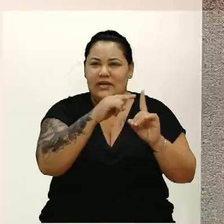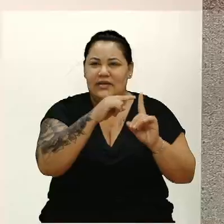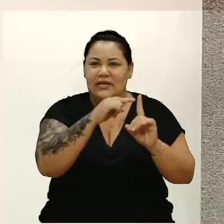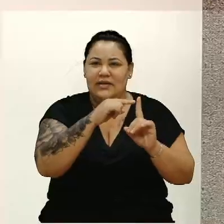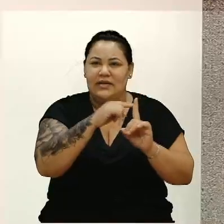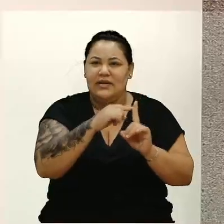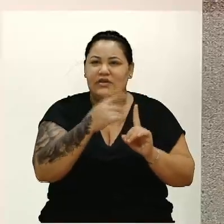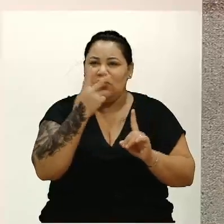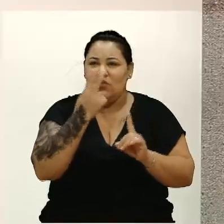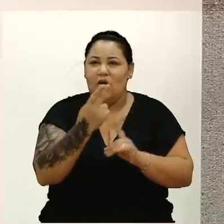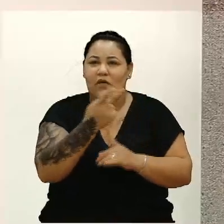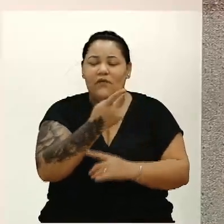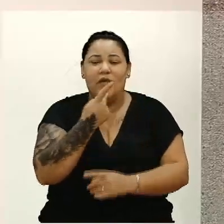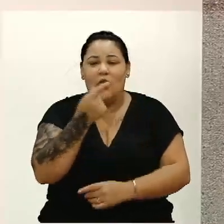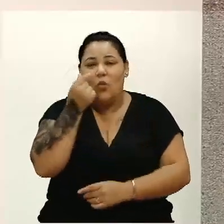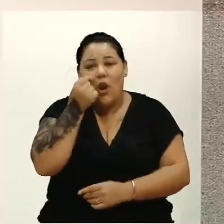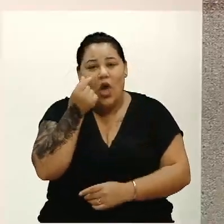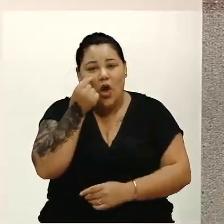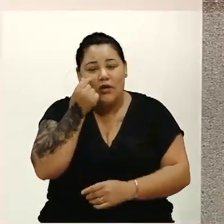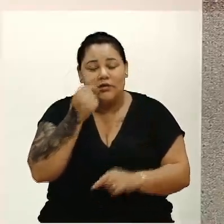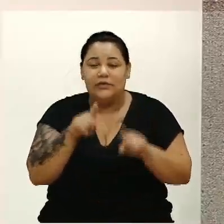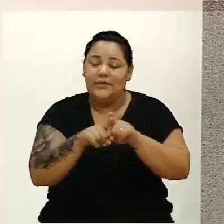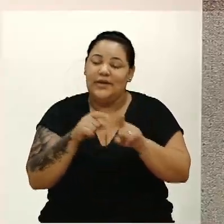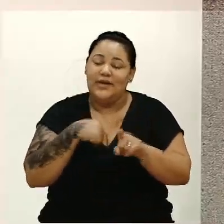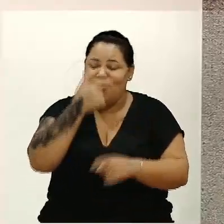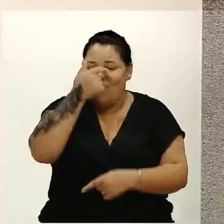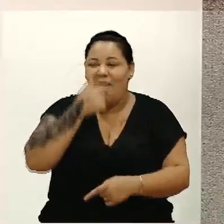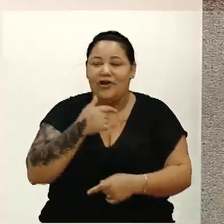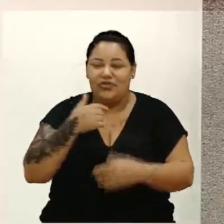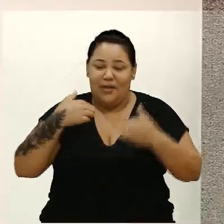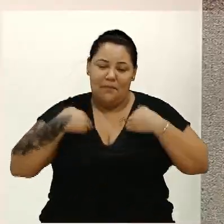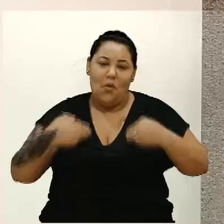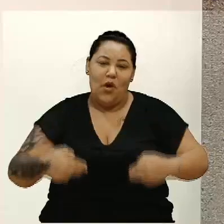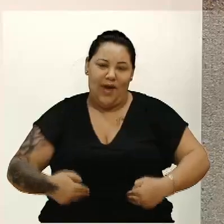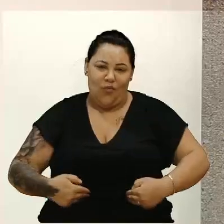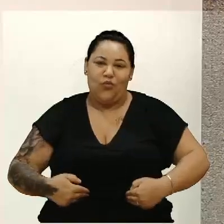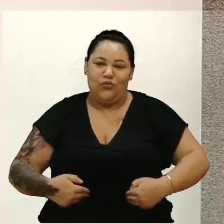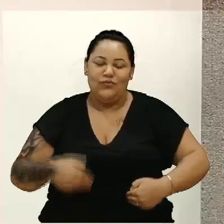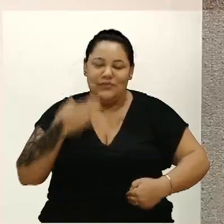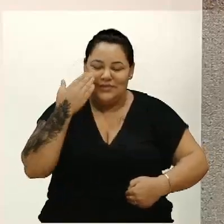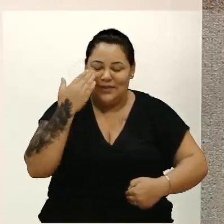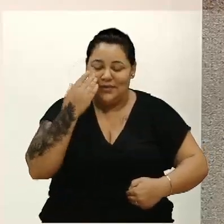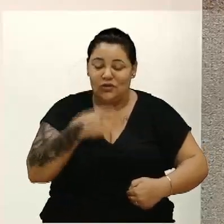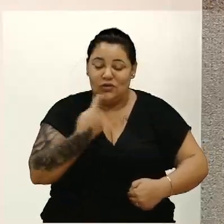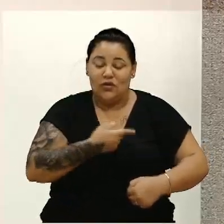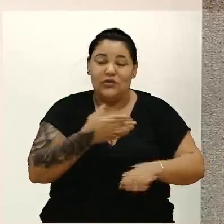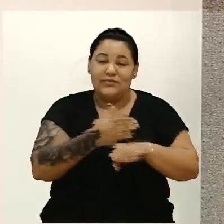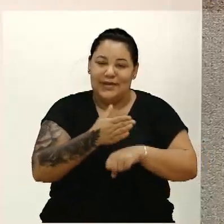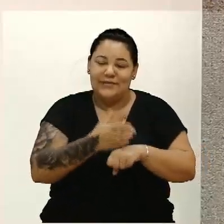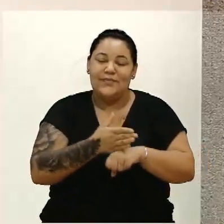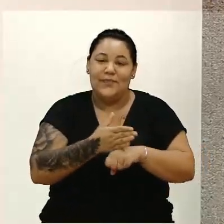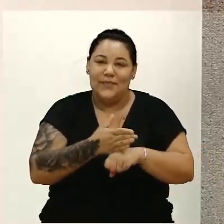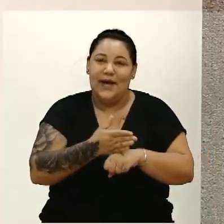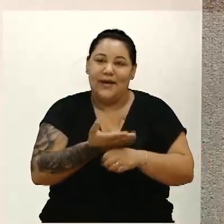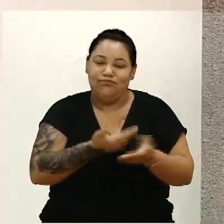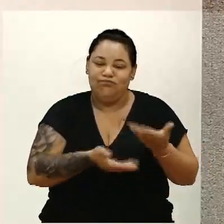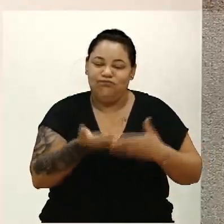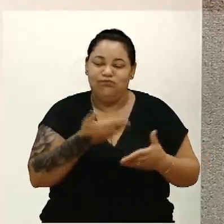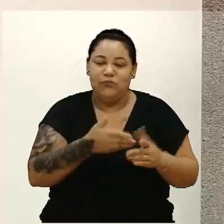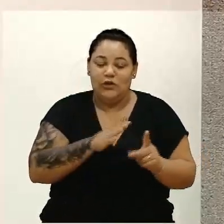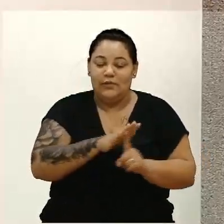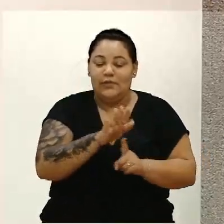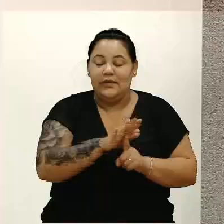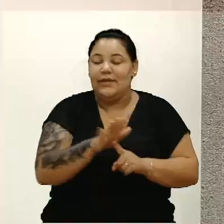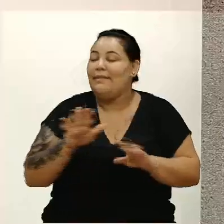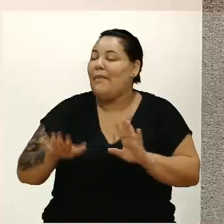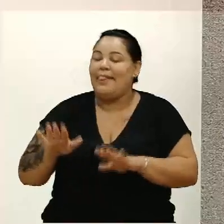disse o vereador Eloy Frisso, é um dever moral, né, vereador Pedro, a gente se envolver com essas demandas, né? Independente de ocupar uma posição pública